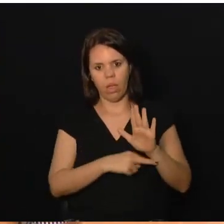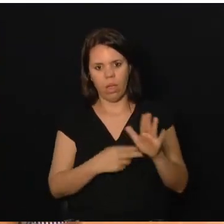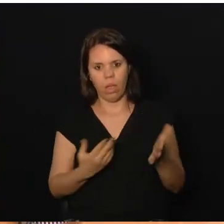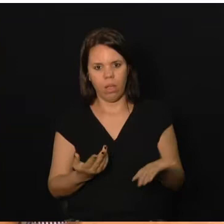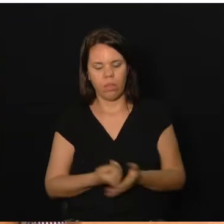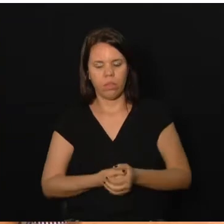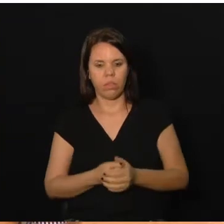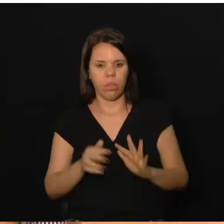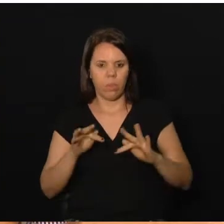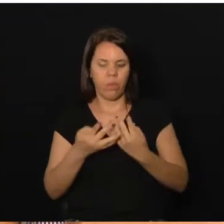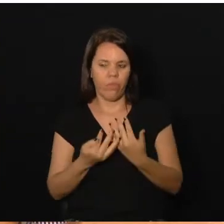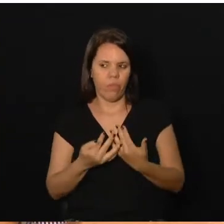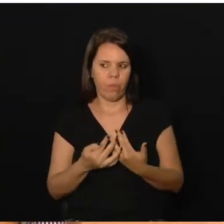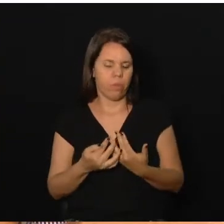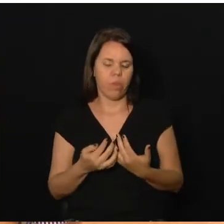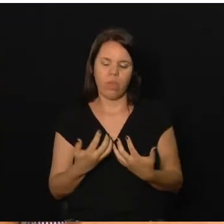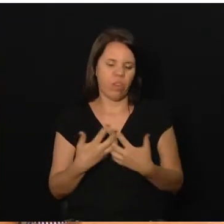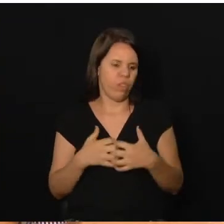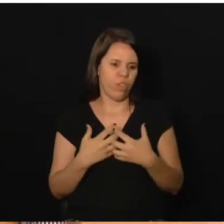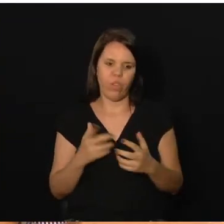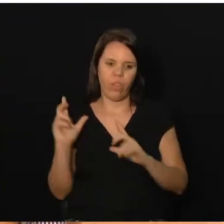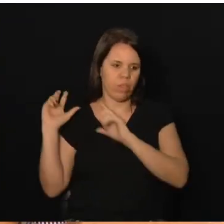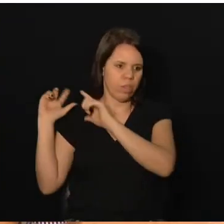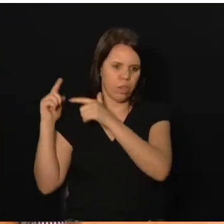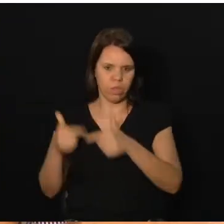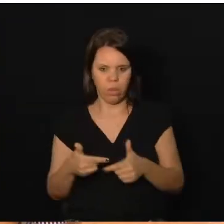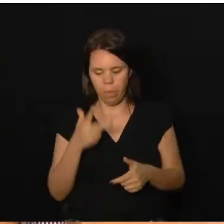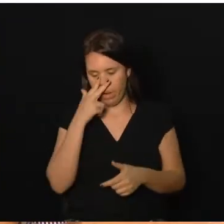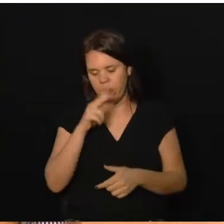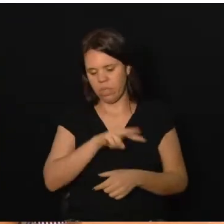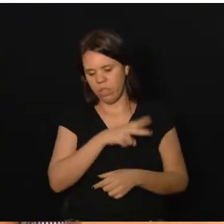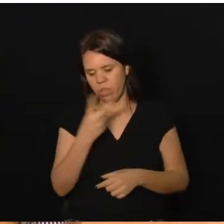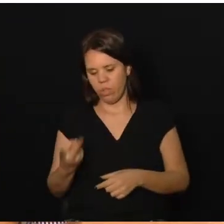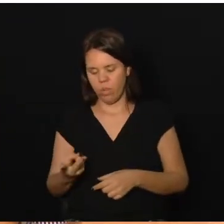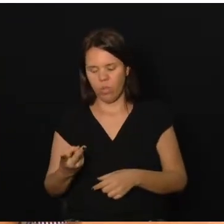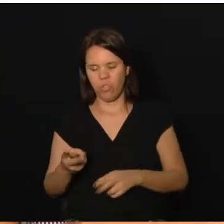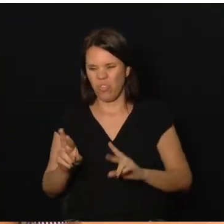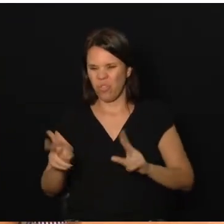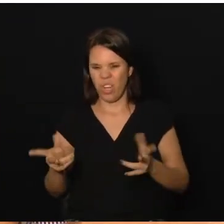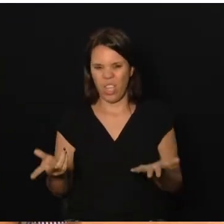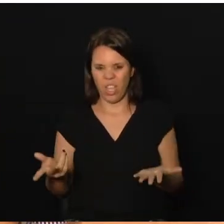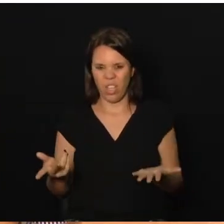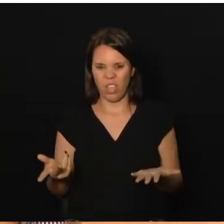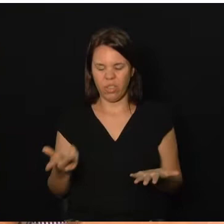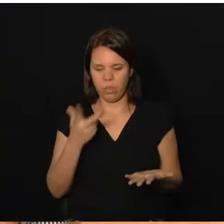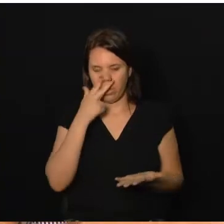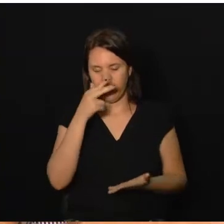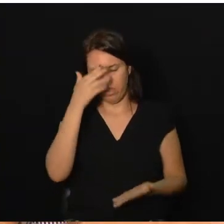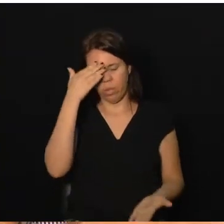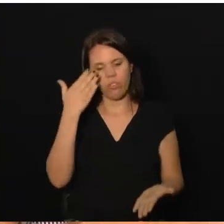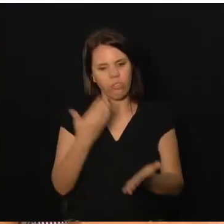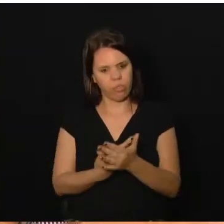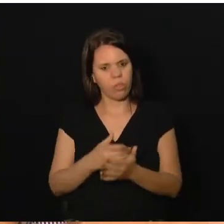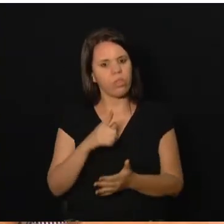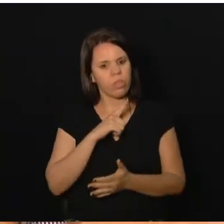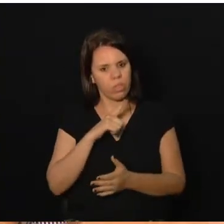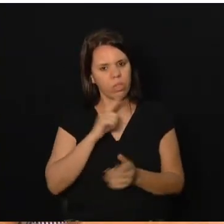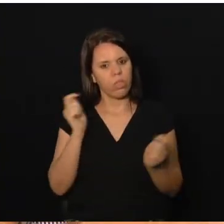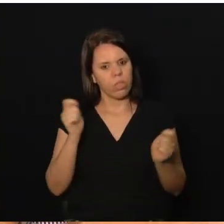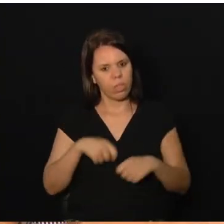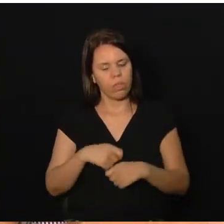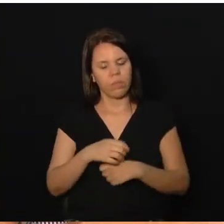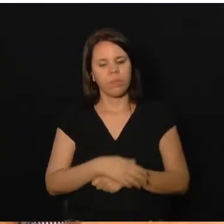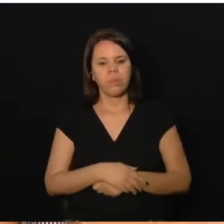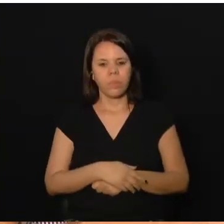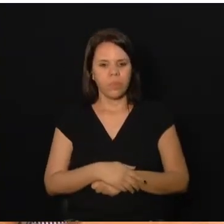exceção uma família disfuncional. Né? E hoje inverteu essa questão. Mas eu acredito que temos como eu falei,